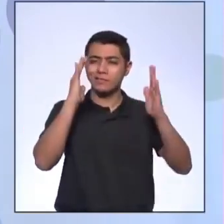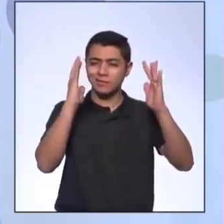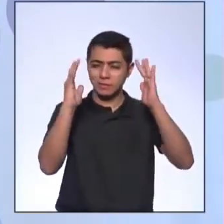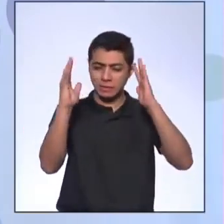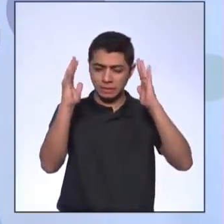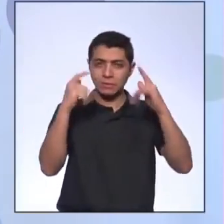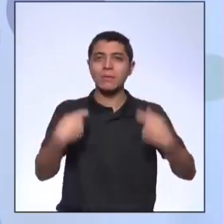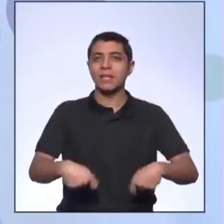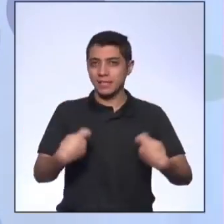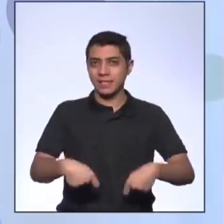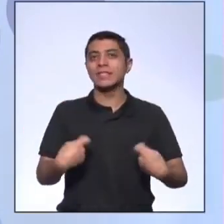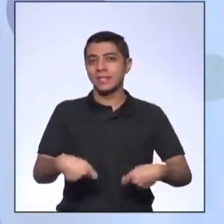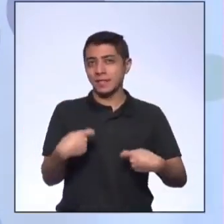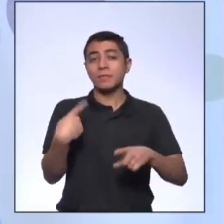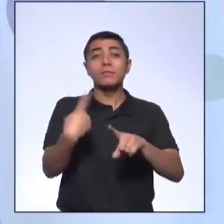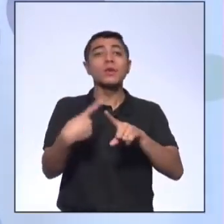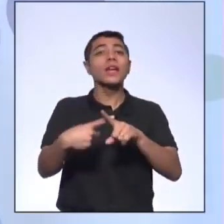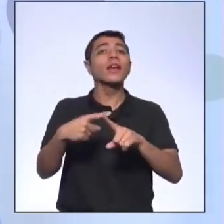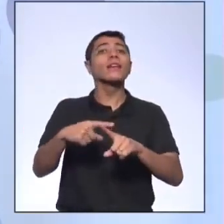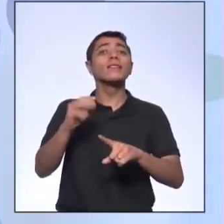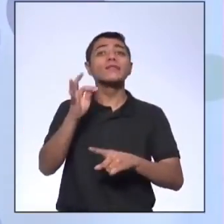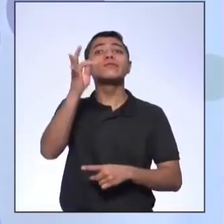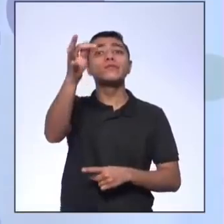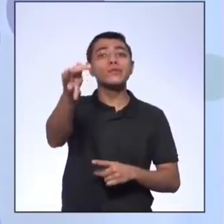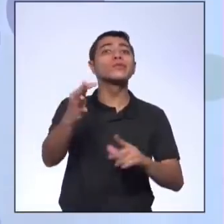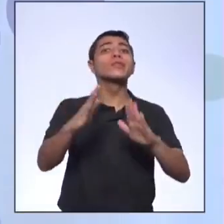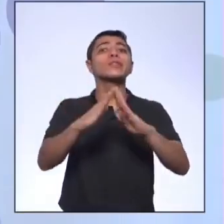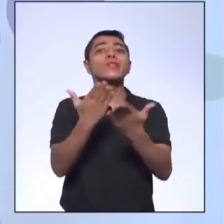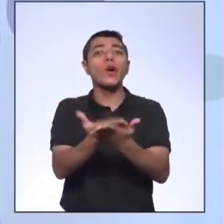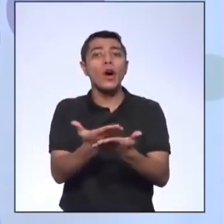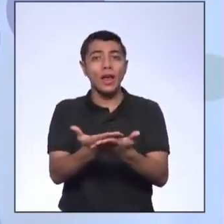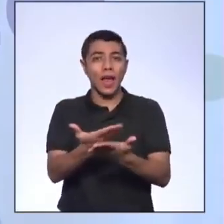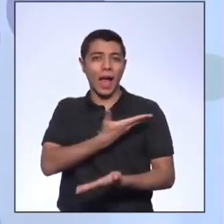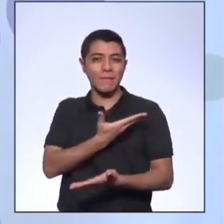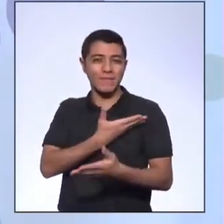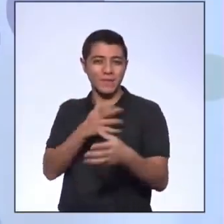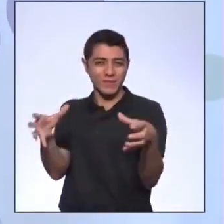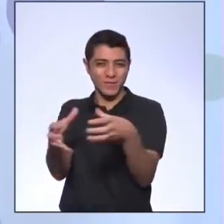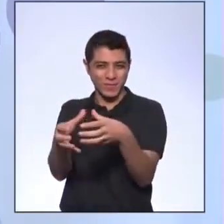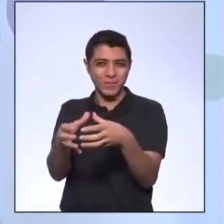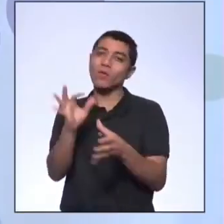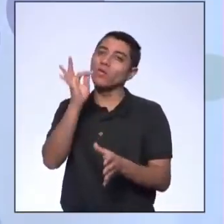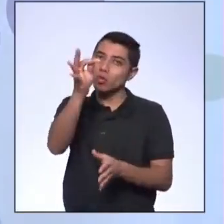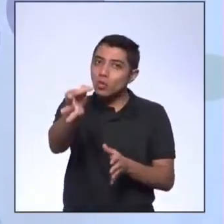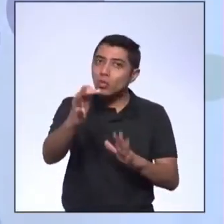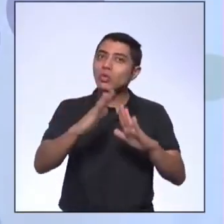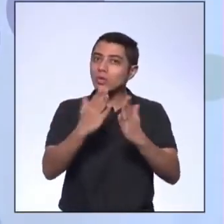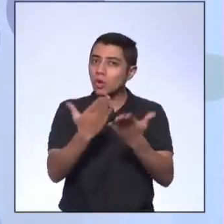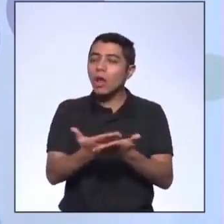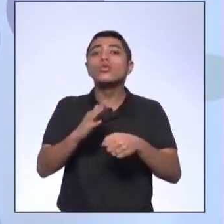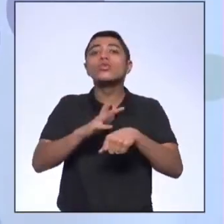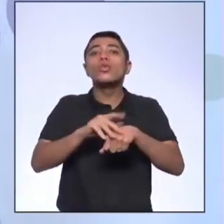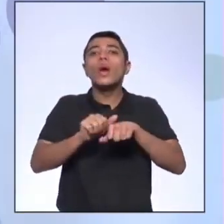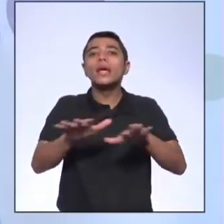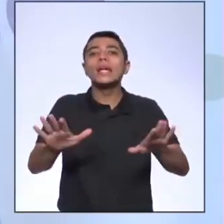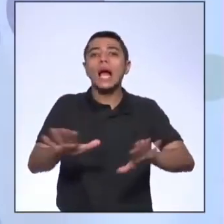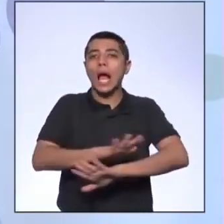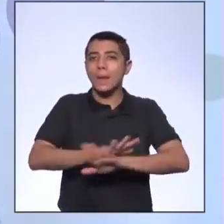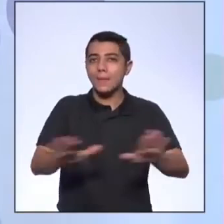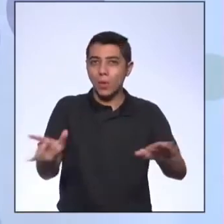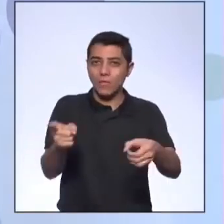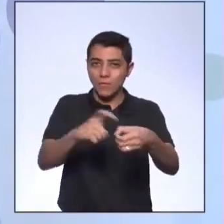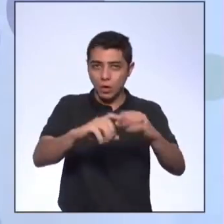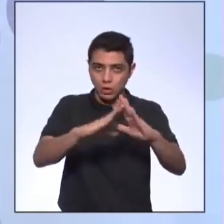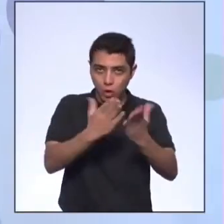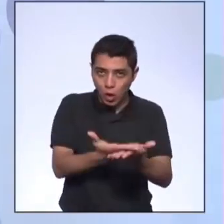Quando você chegar para propor na sua escola, com o seu grupo de amigos mais à frente, né, quando a gente voltar da pandemia, um projeto